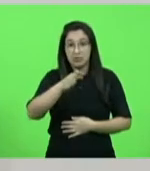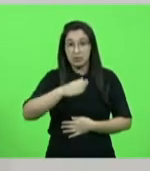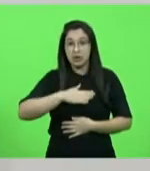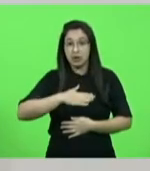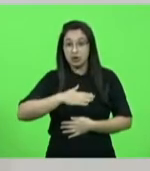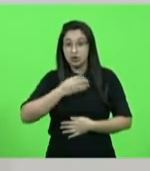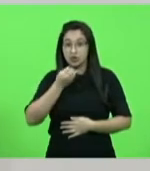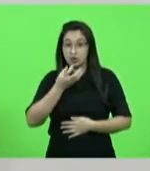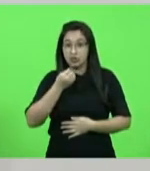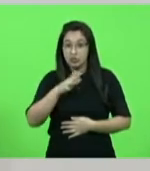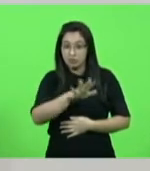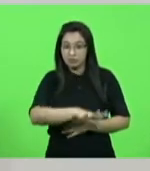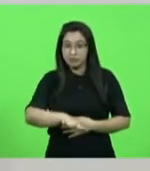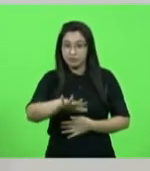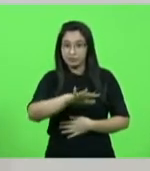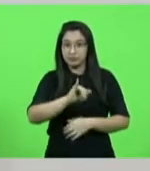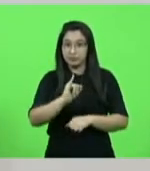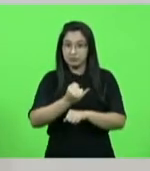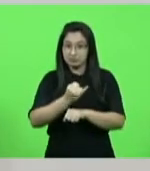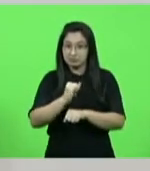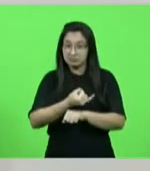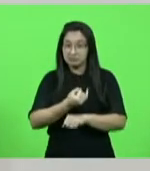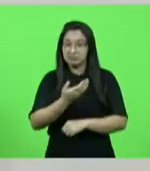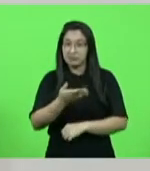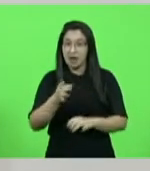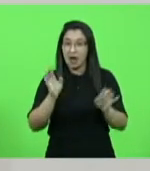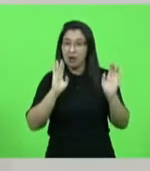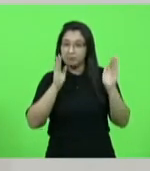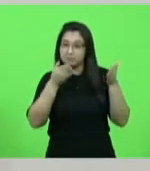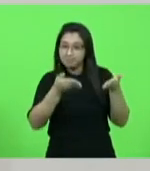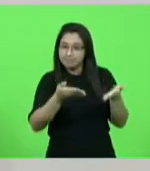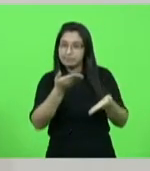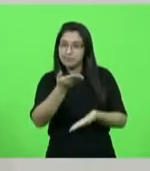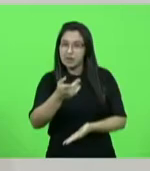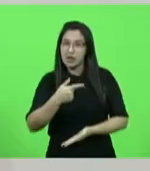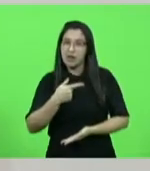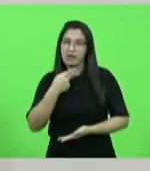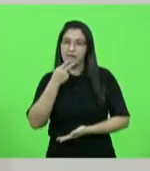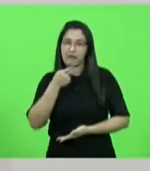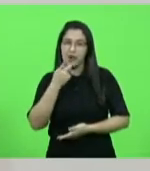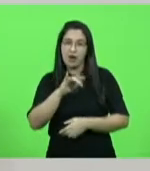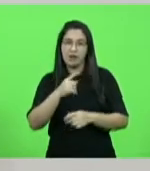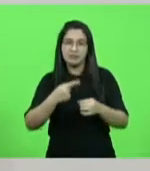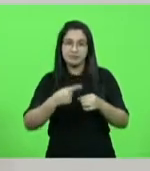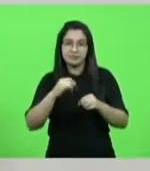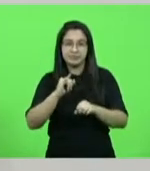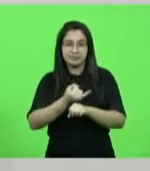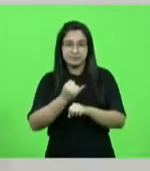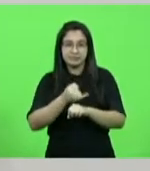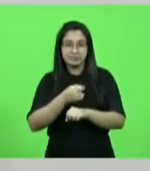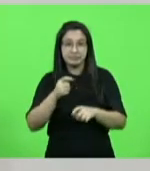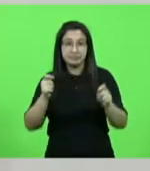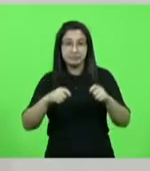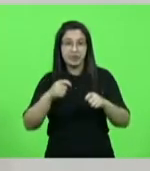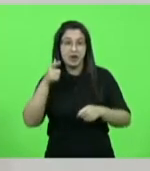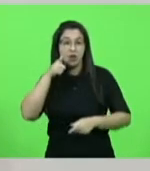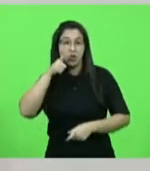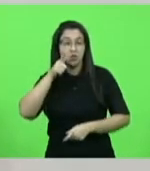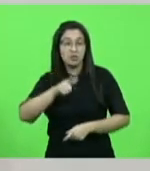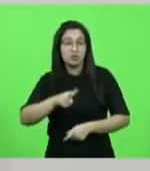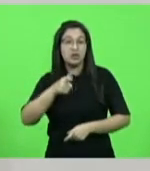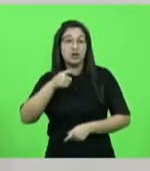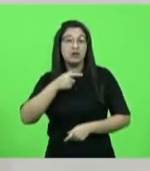para a cidade de Joinville, de forma específica mesmo, eu quero falar hoje. Nós tivemos a oportunidade de estar juntos